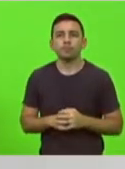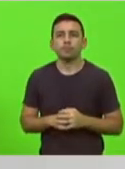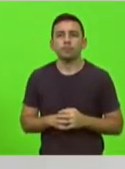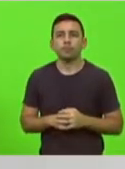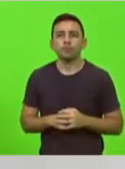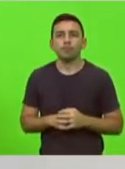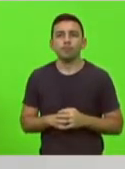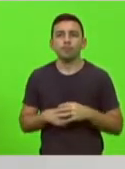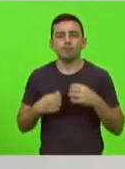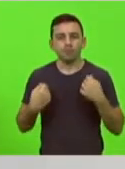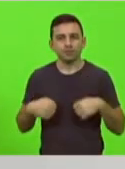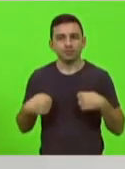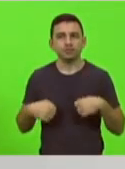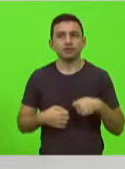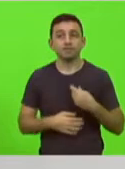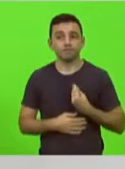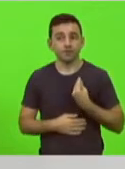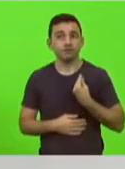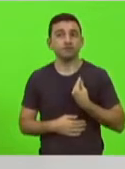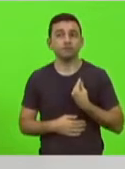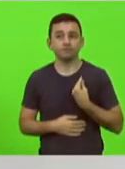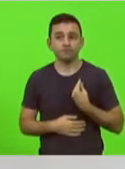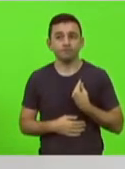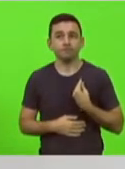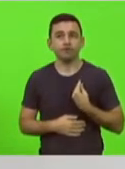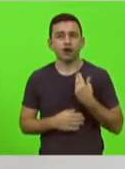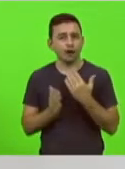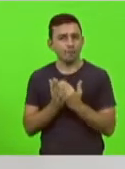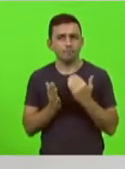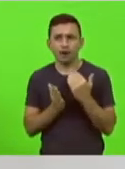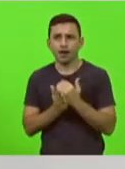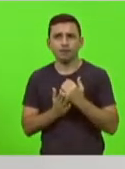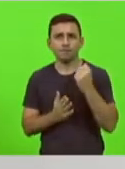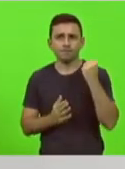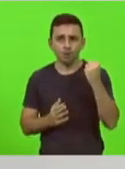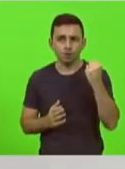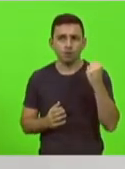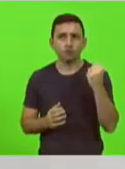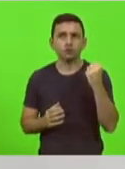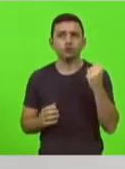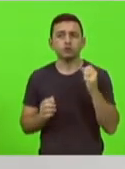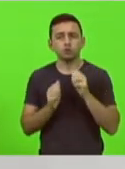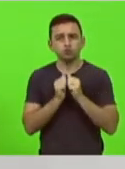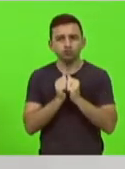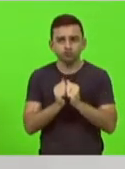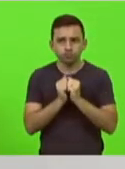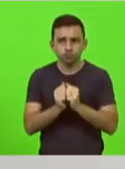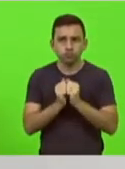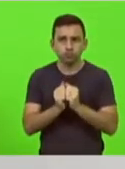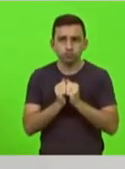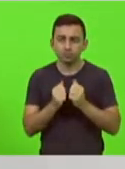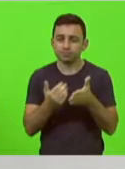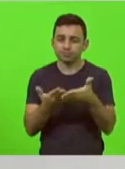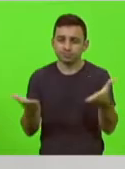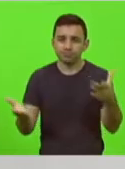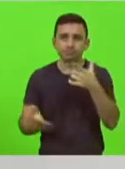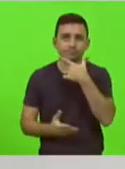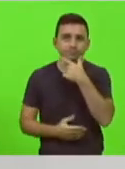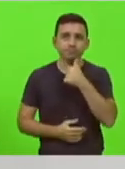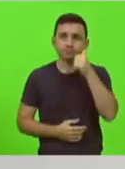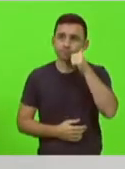é manter uma presença mais forte, mais firme, junto àqueles e aquelas